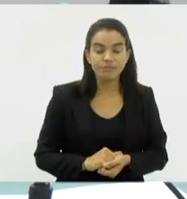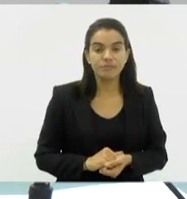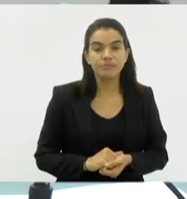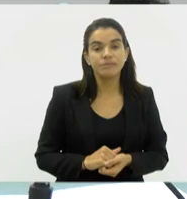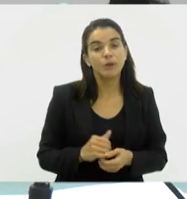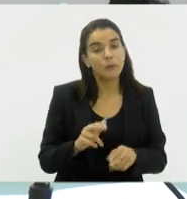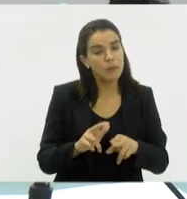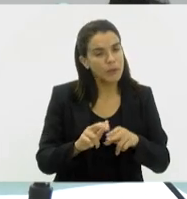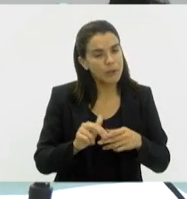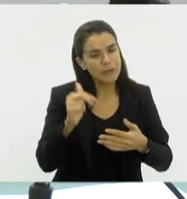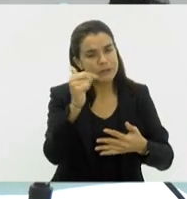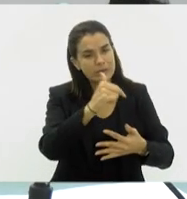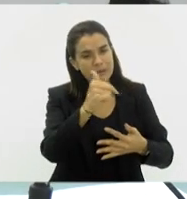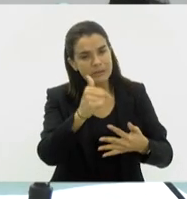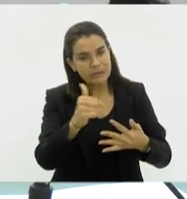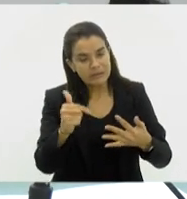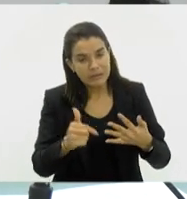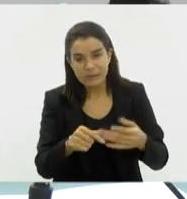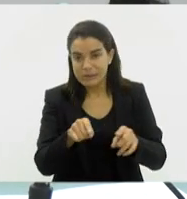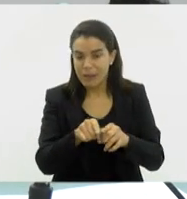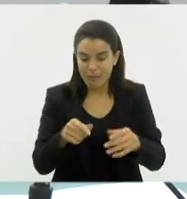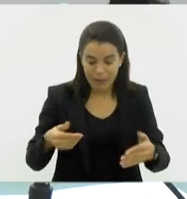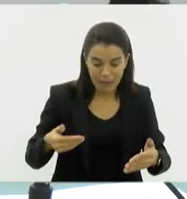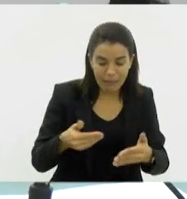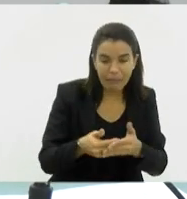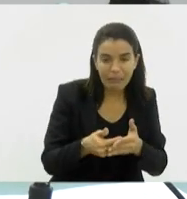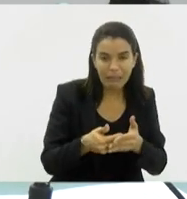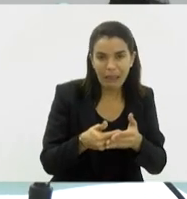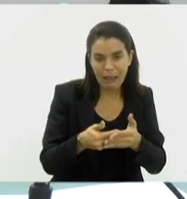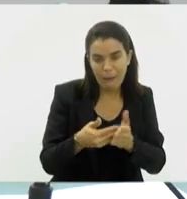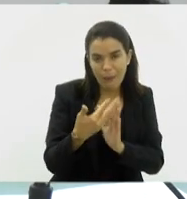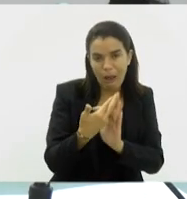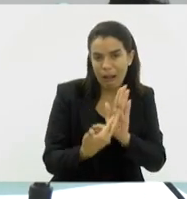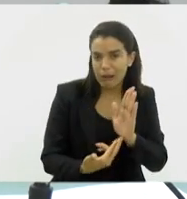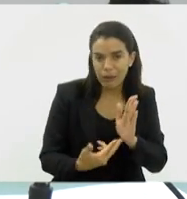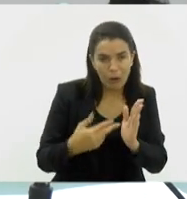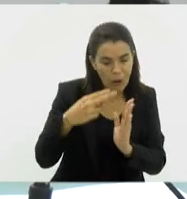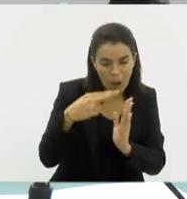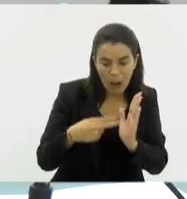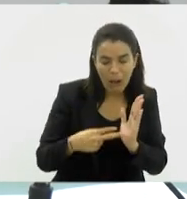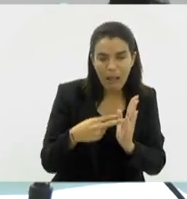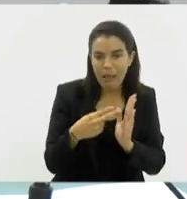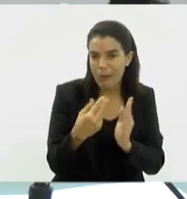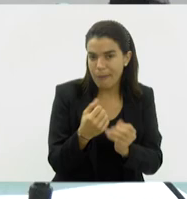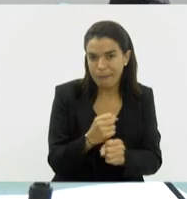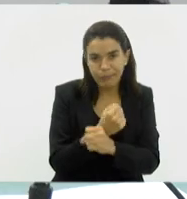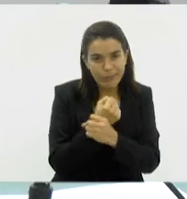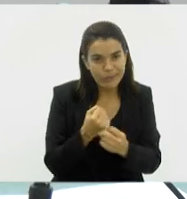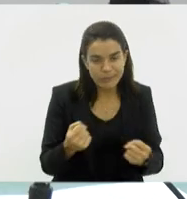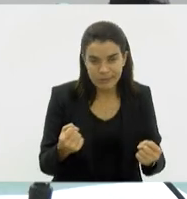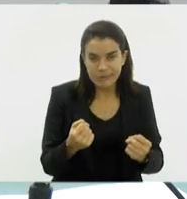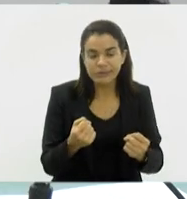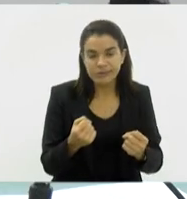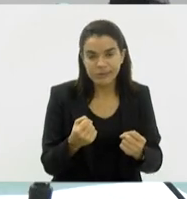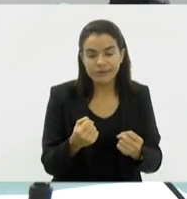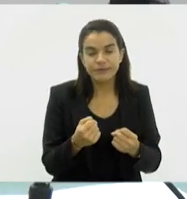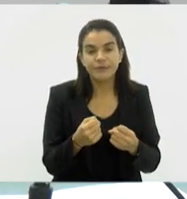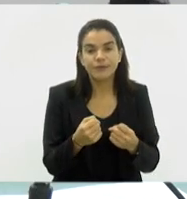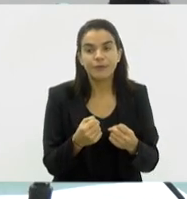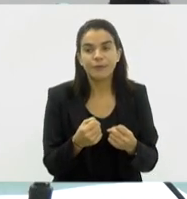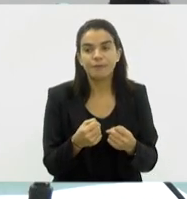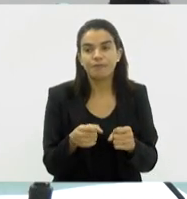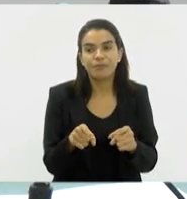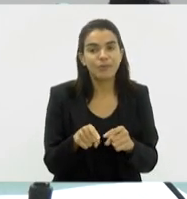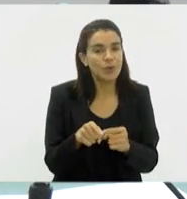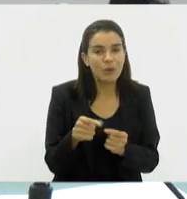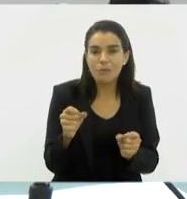esses fatos todo e por não ter tempo de ter estudado nem o relatório complimentar do nosso relator nem ter